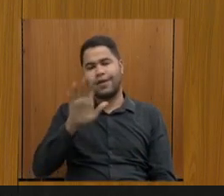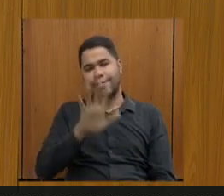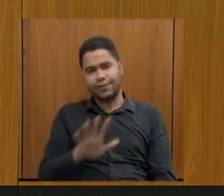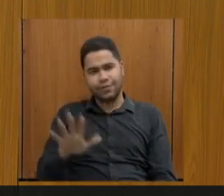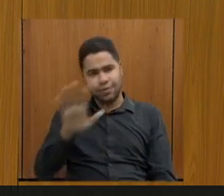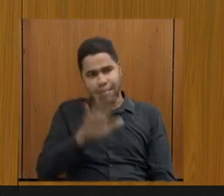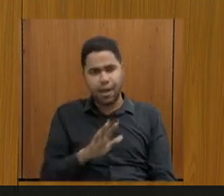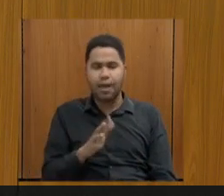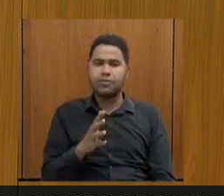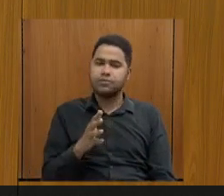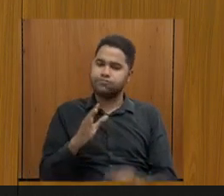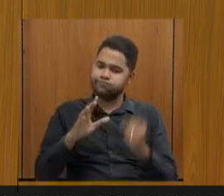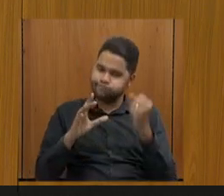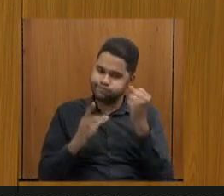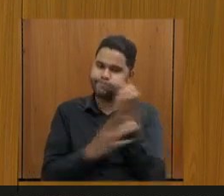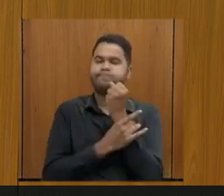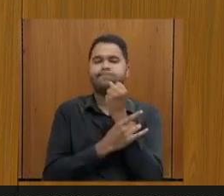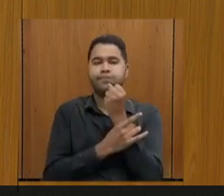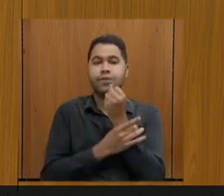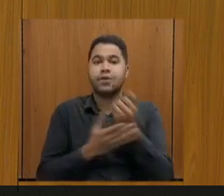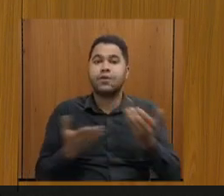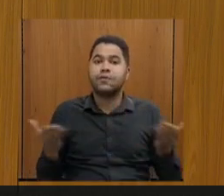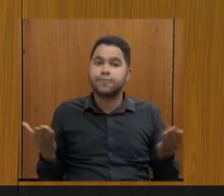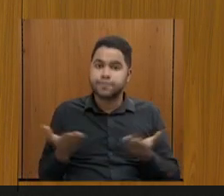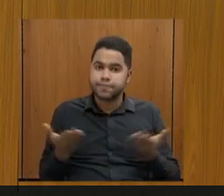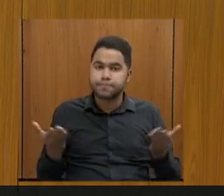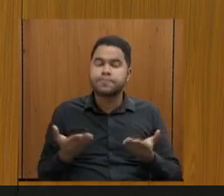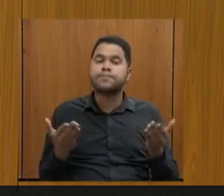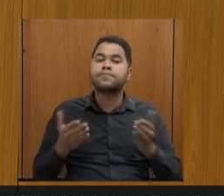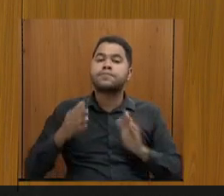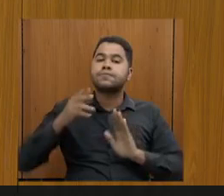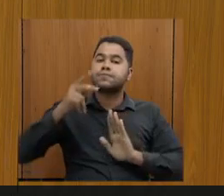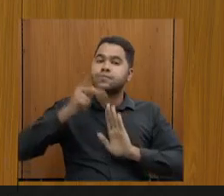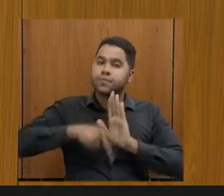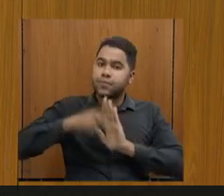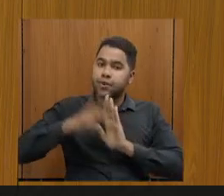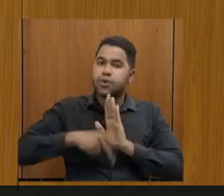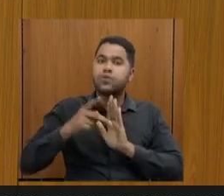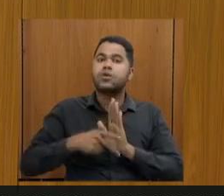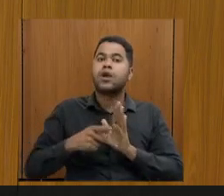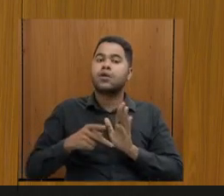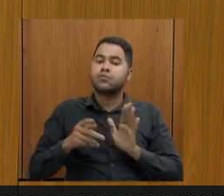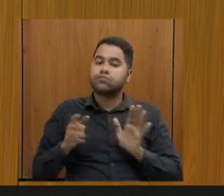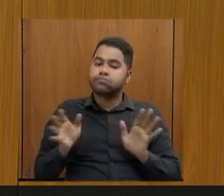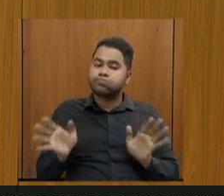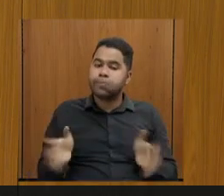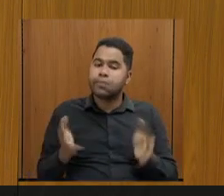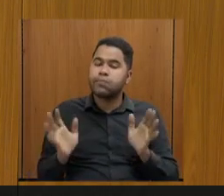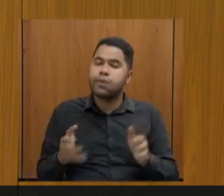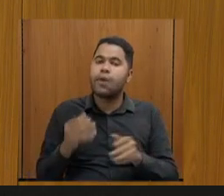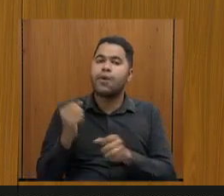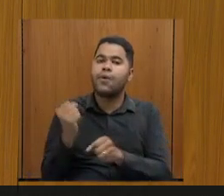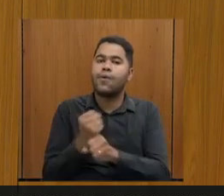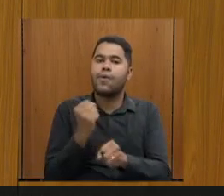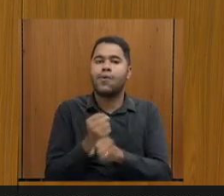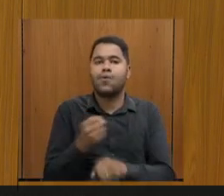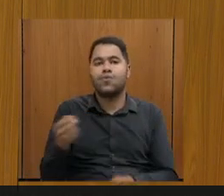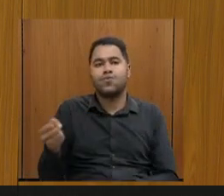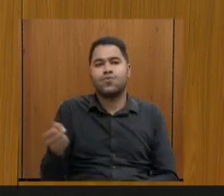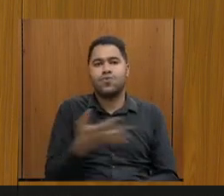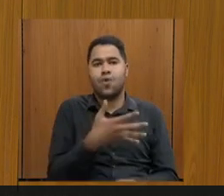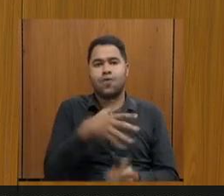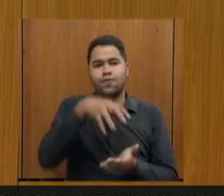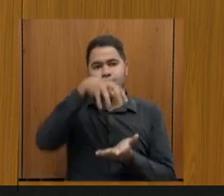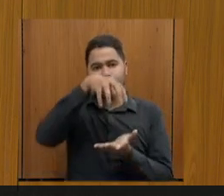e tal isso nos deu segurança e agora com esse projeto que está sendo investido para quê o novo terminal